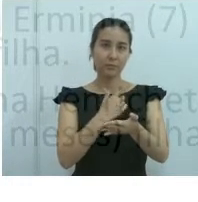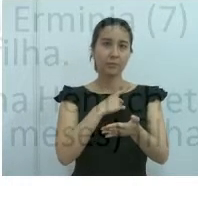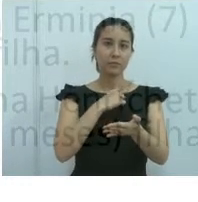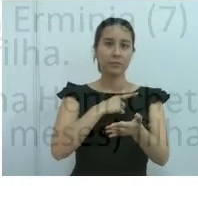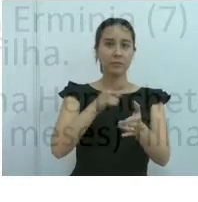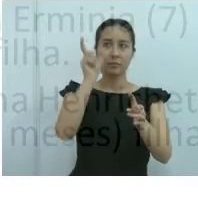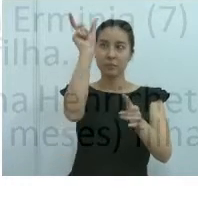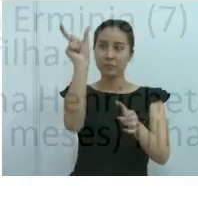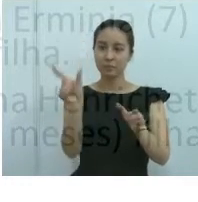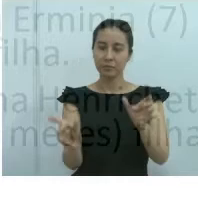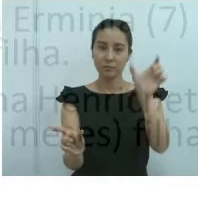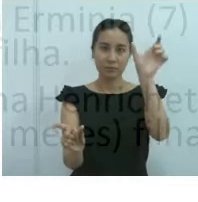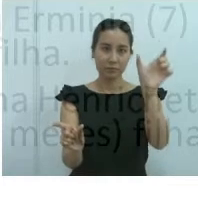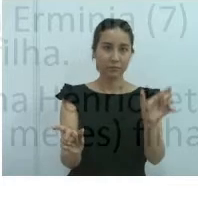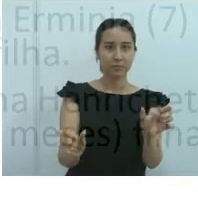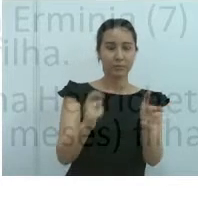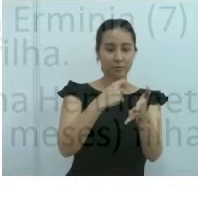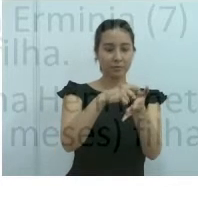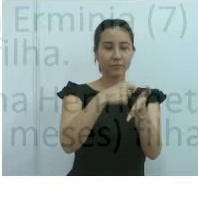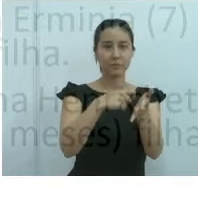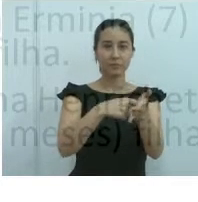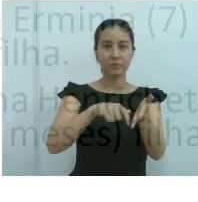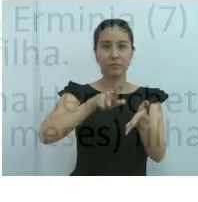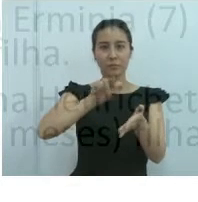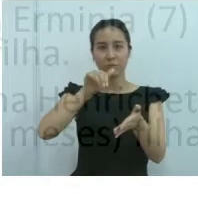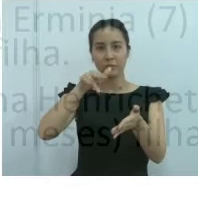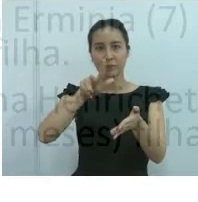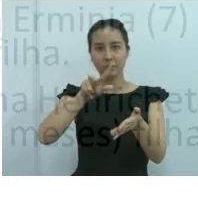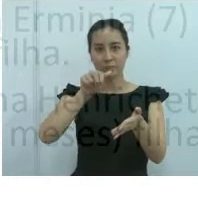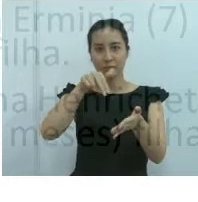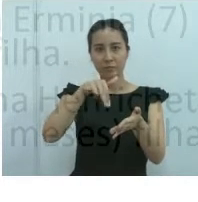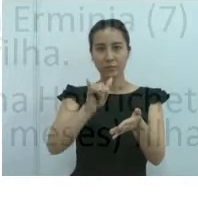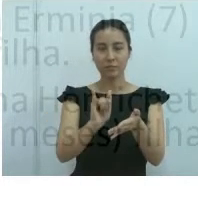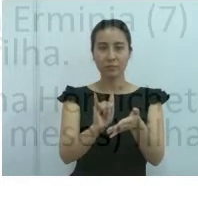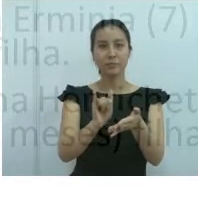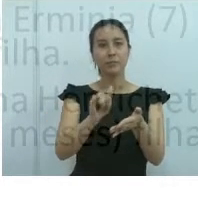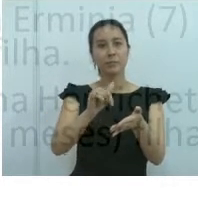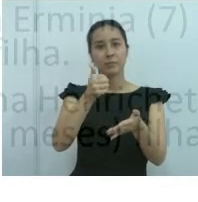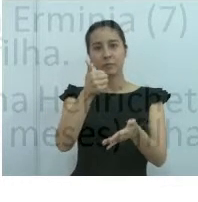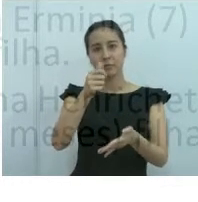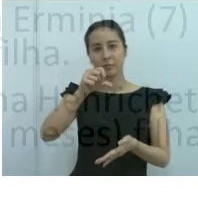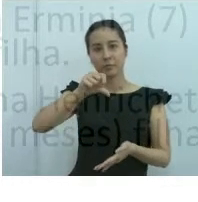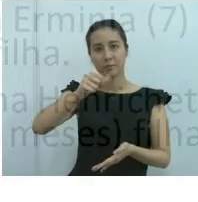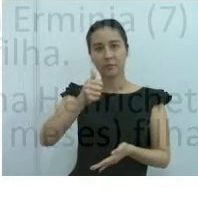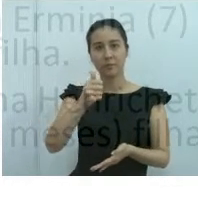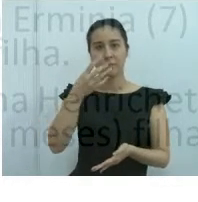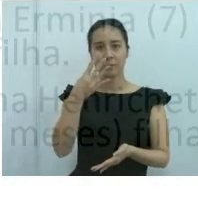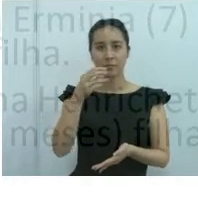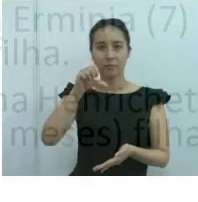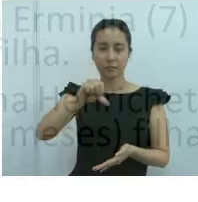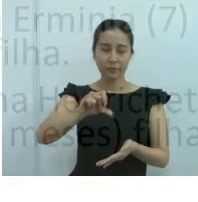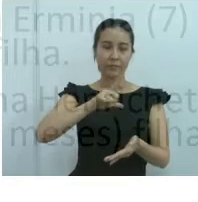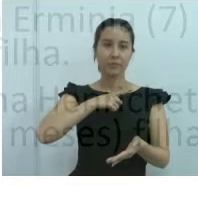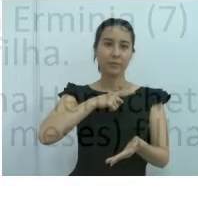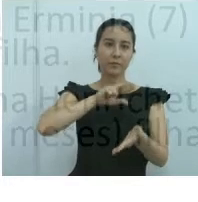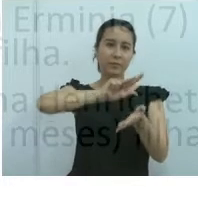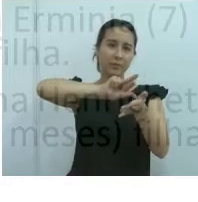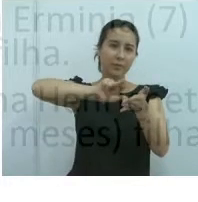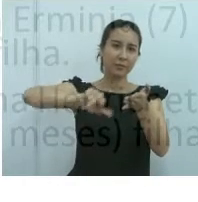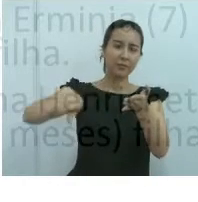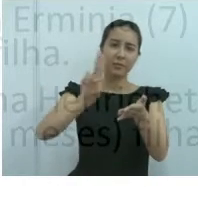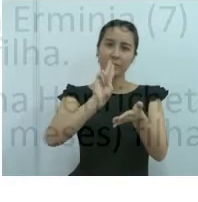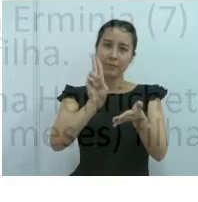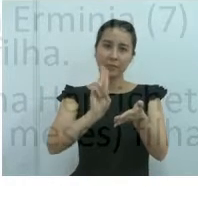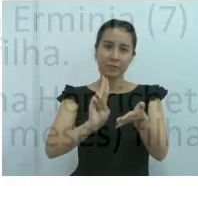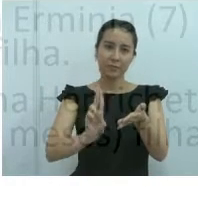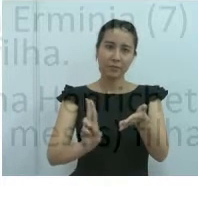gene e aí começa geovane batista gene estava com 49 maria antônia maria antônia maria